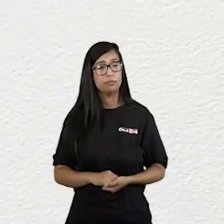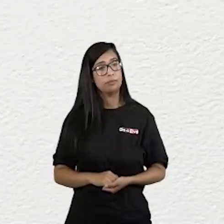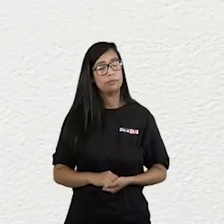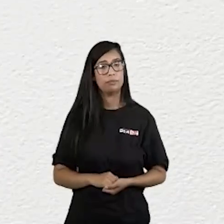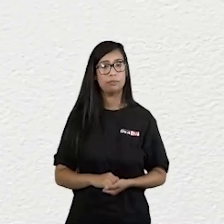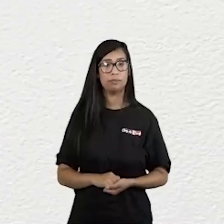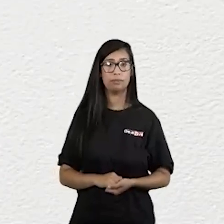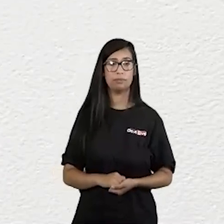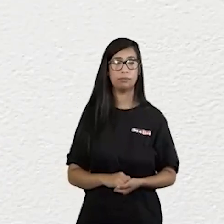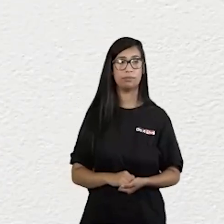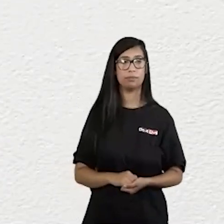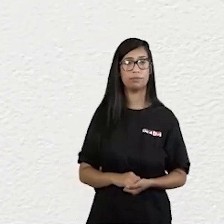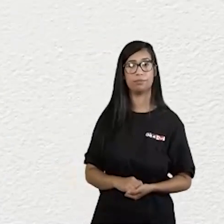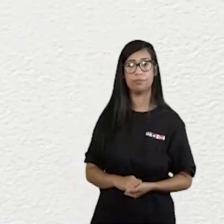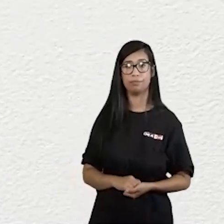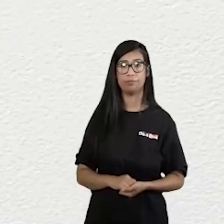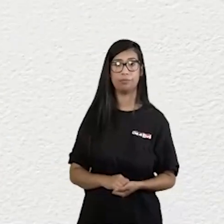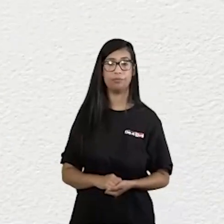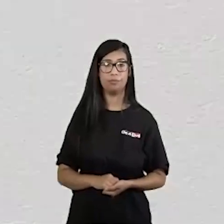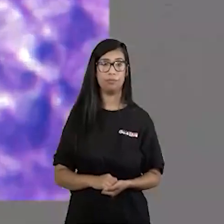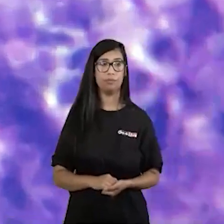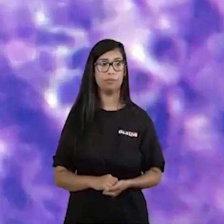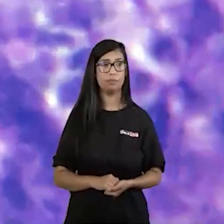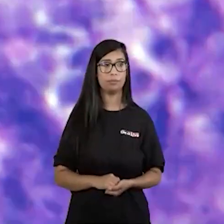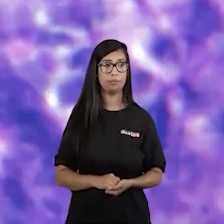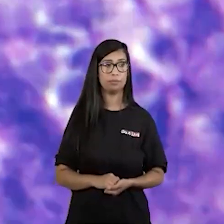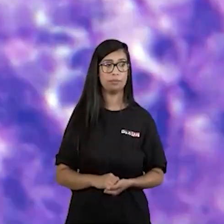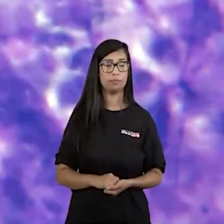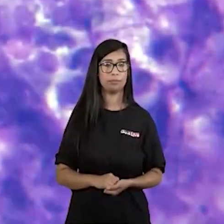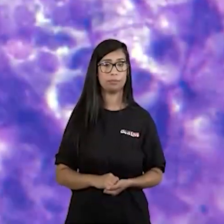Colocando o molhinho de imersão.